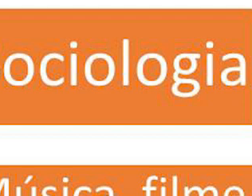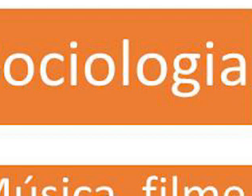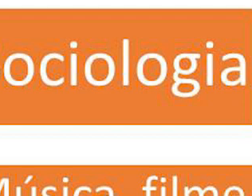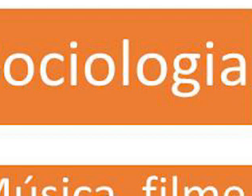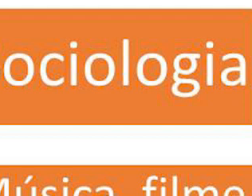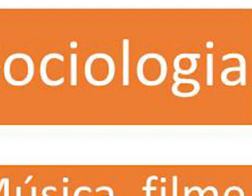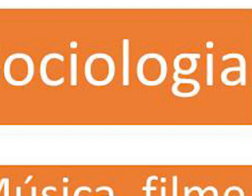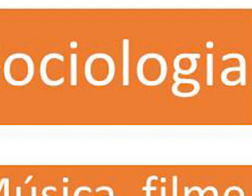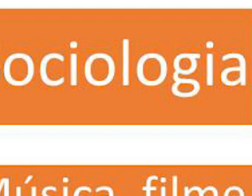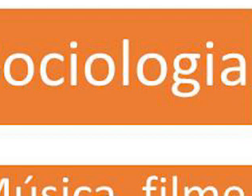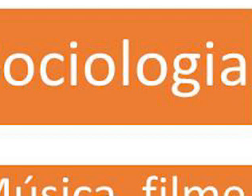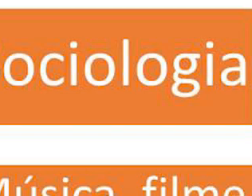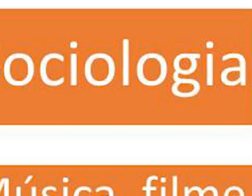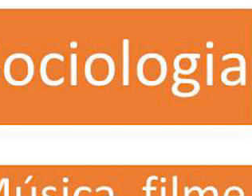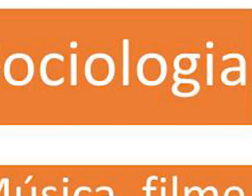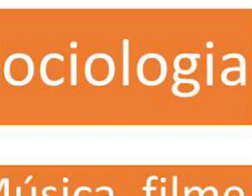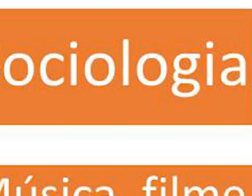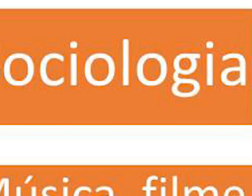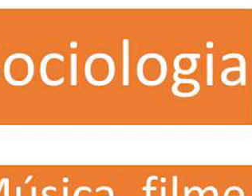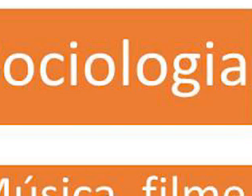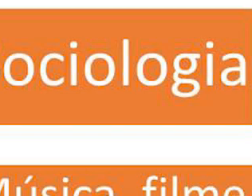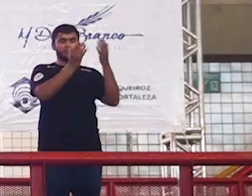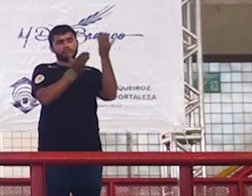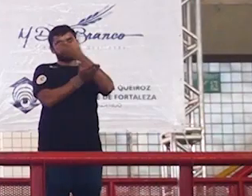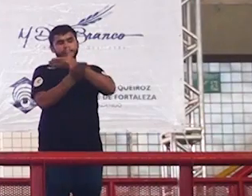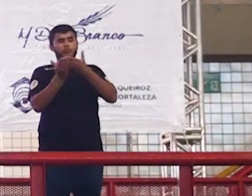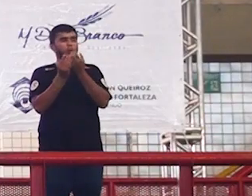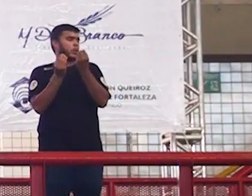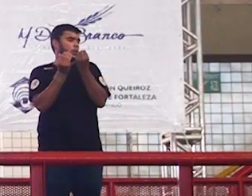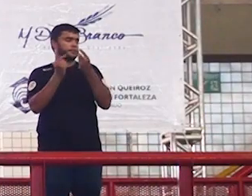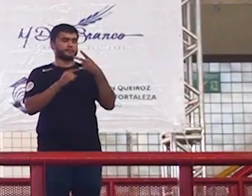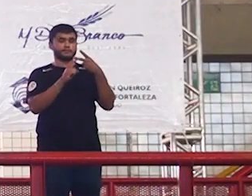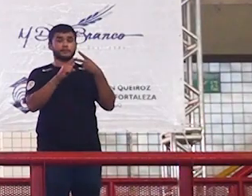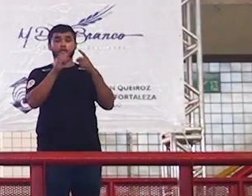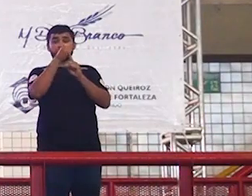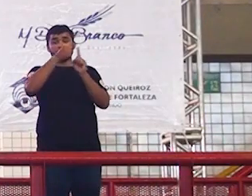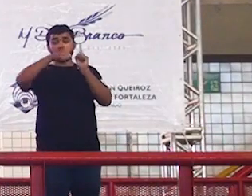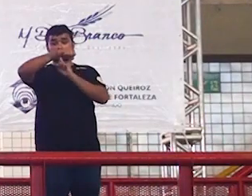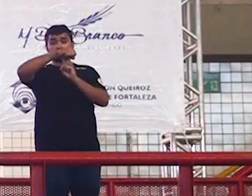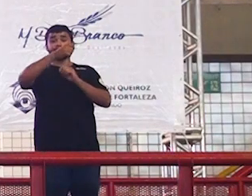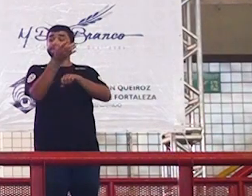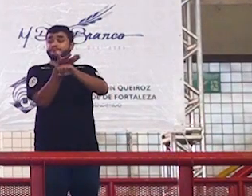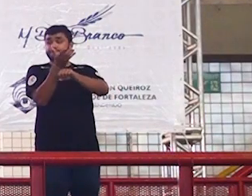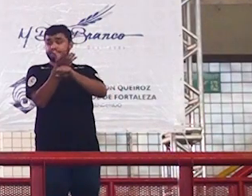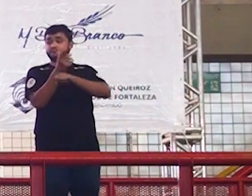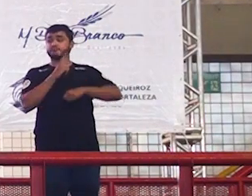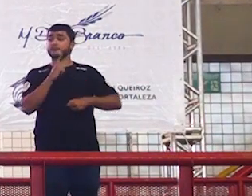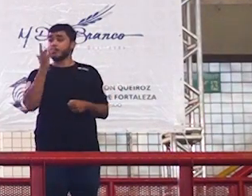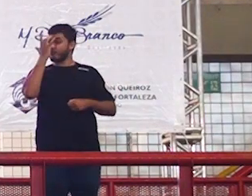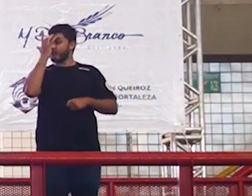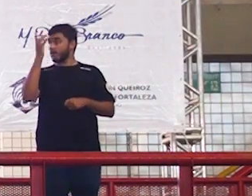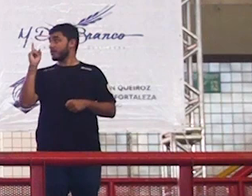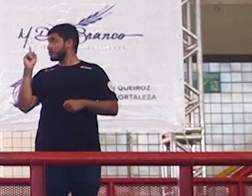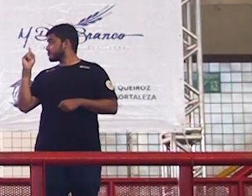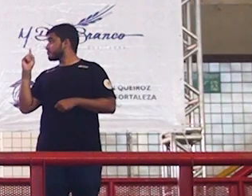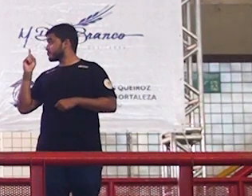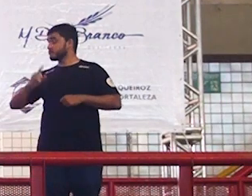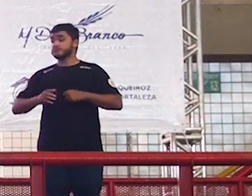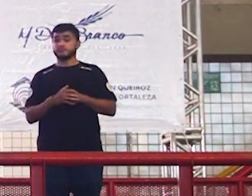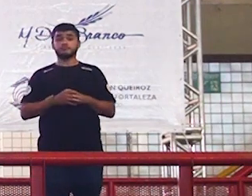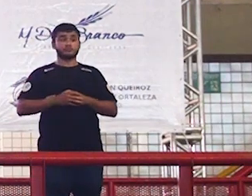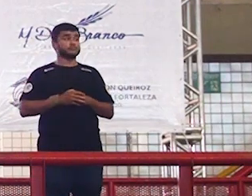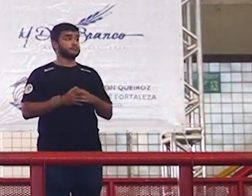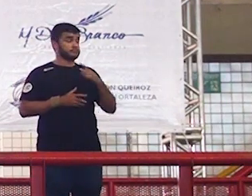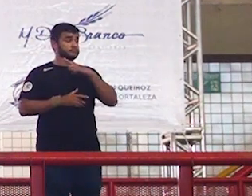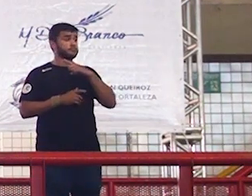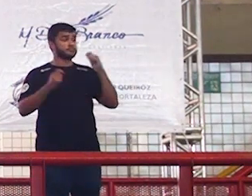uma redação sobre a vida. Você poderia usar sociologia. Eu estou usando as mais fáceis, tá?